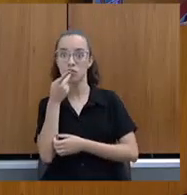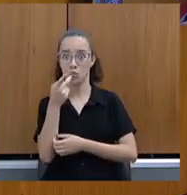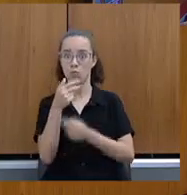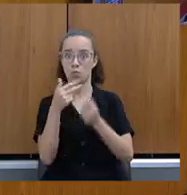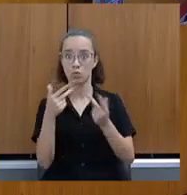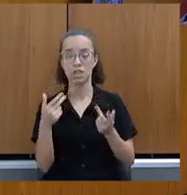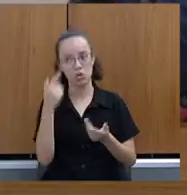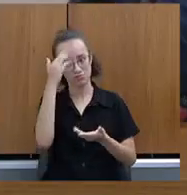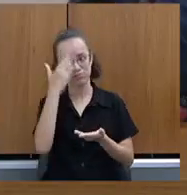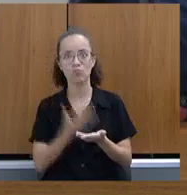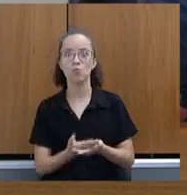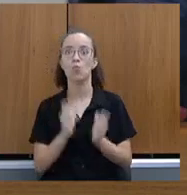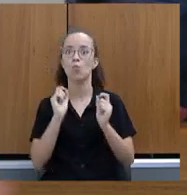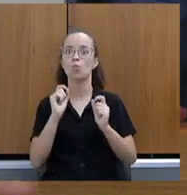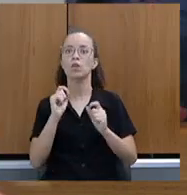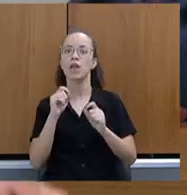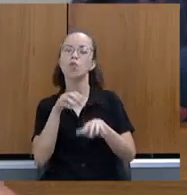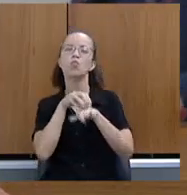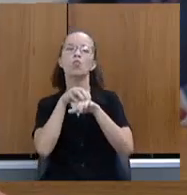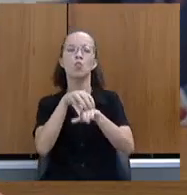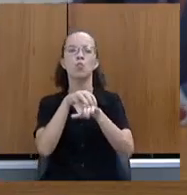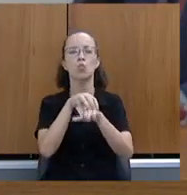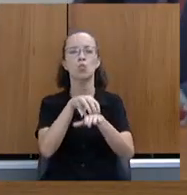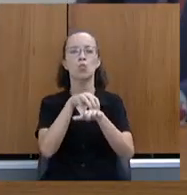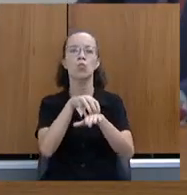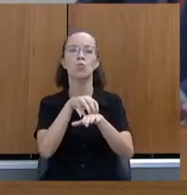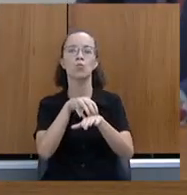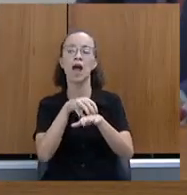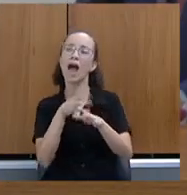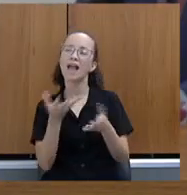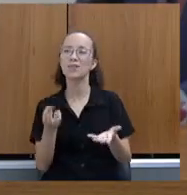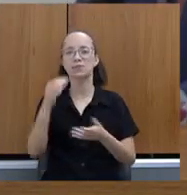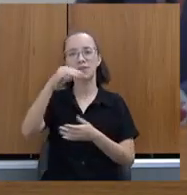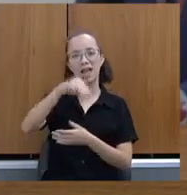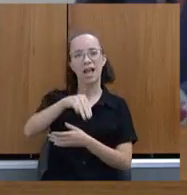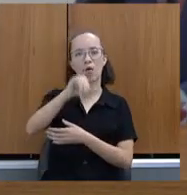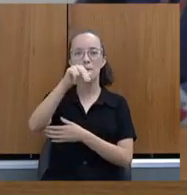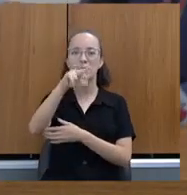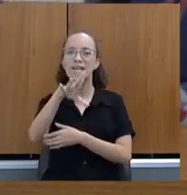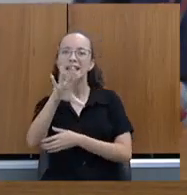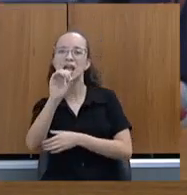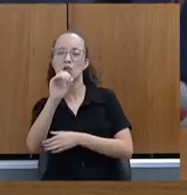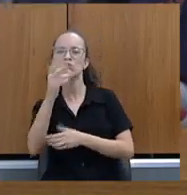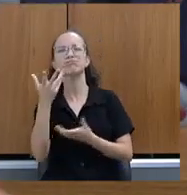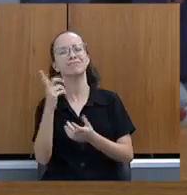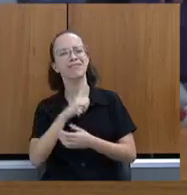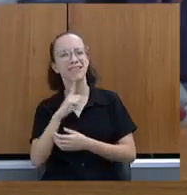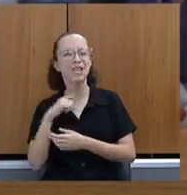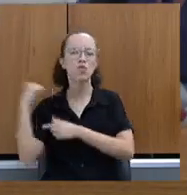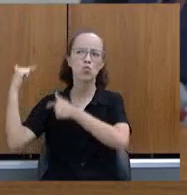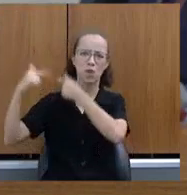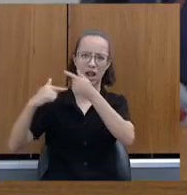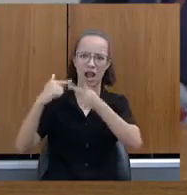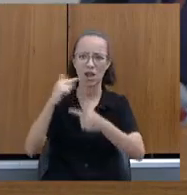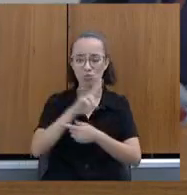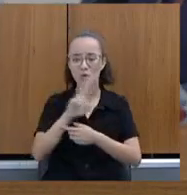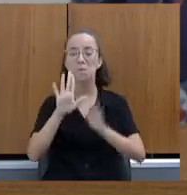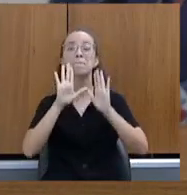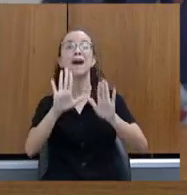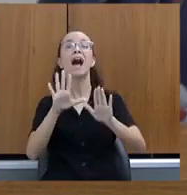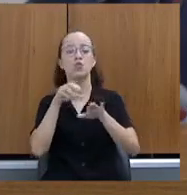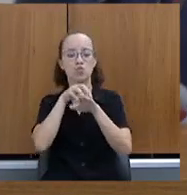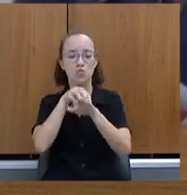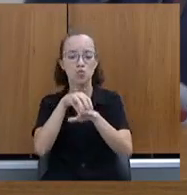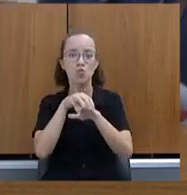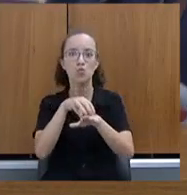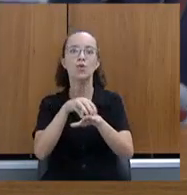acredito muito que o turismo a mineração deixou um legado que é o patrimônio histórico que tá no próprio nome mas o